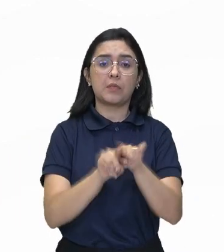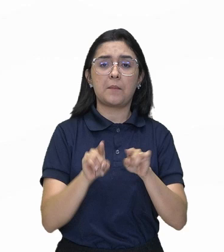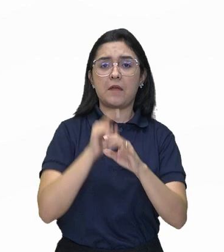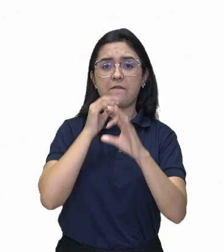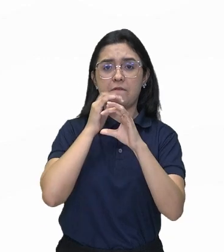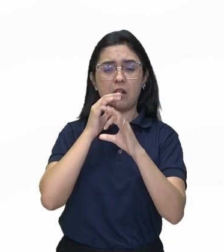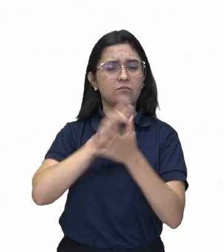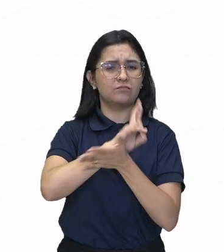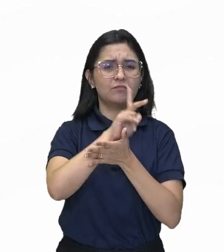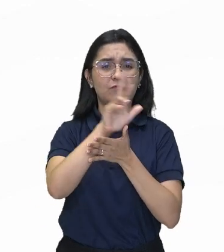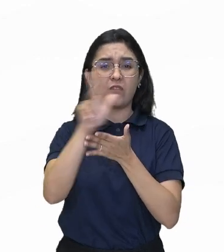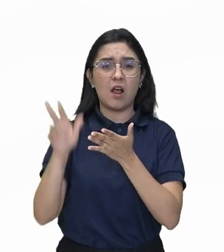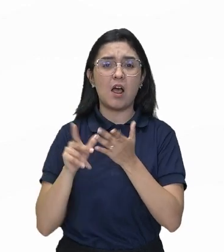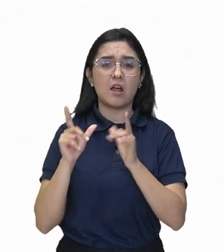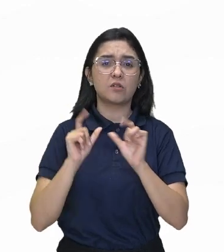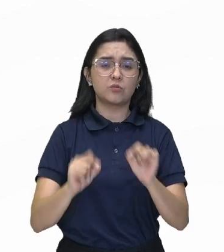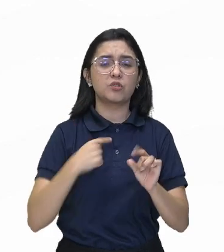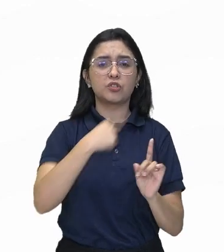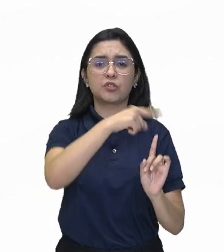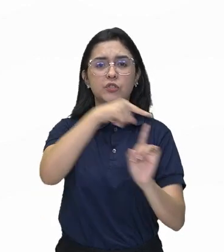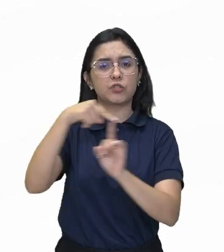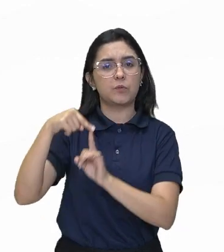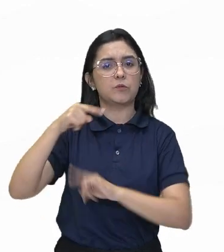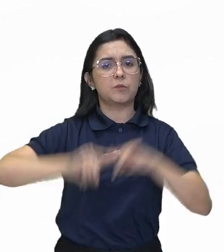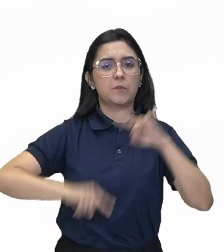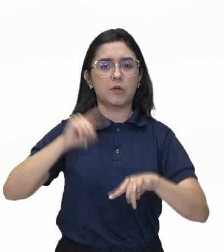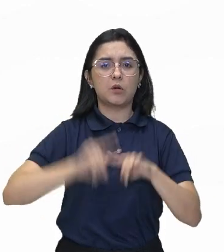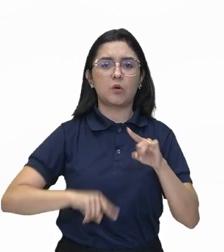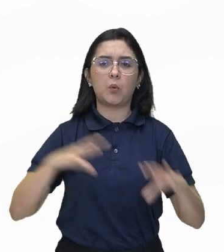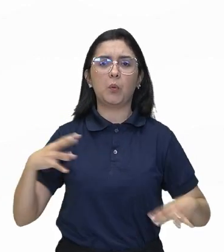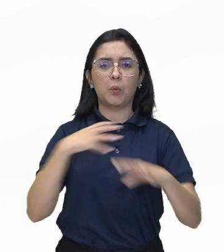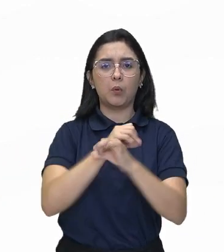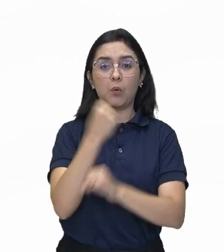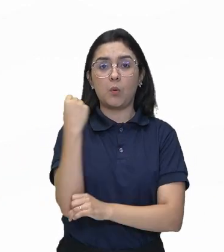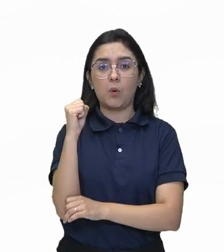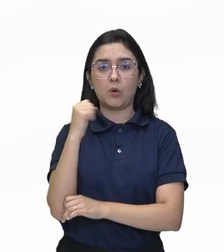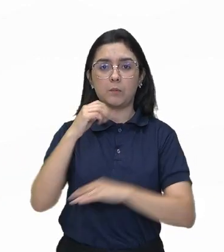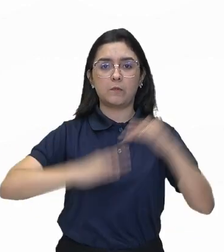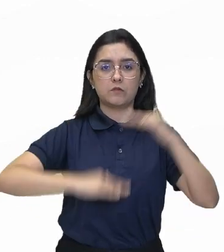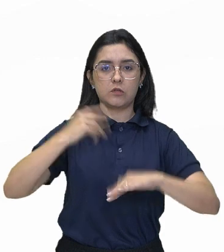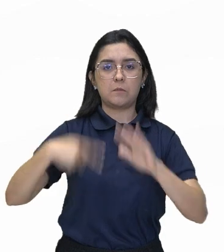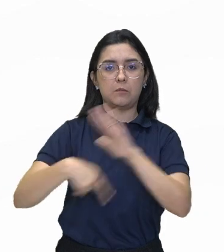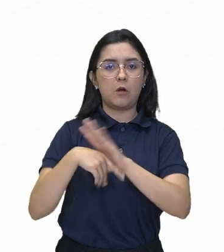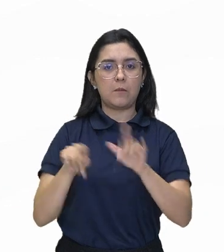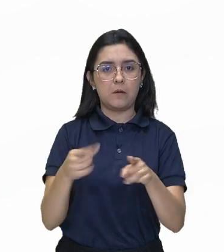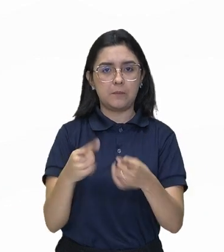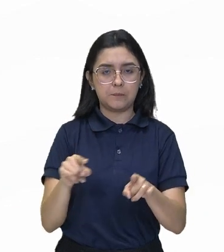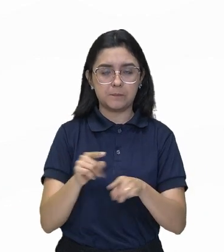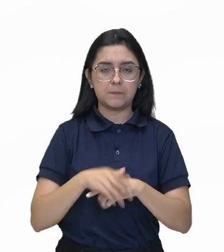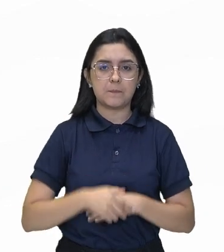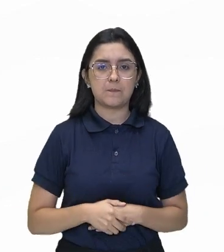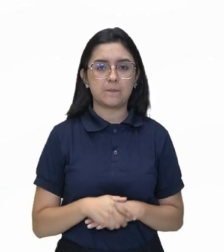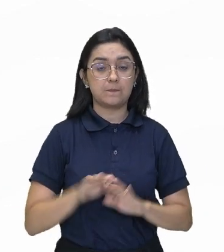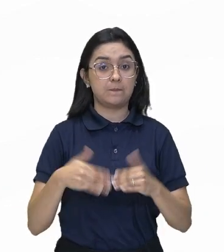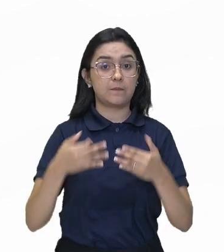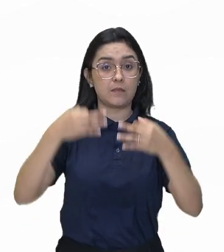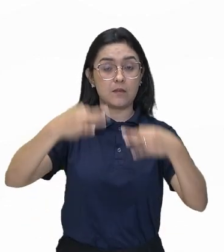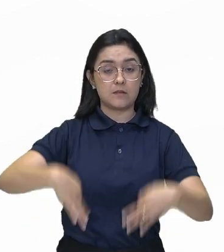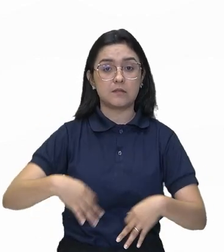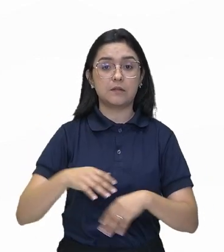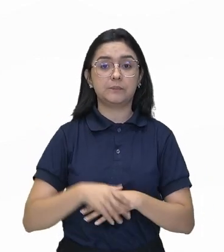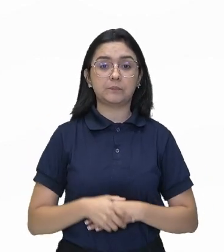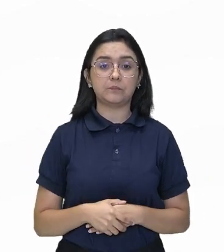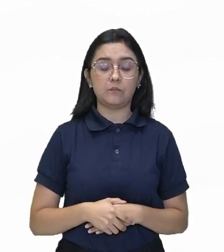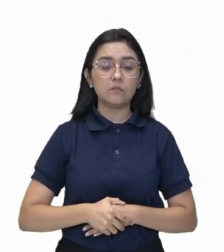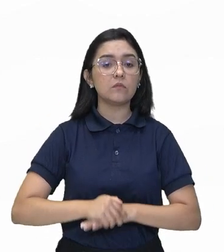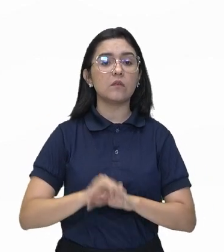flauta e uma seção de cordas com 8 instrumentistas, certo? Esse aí era da Band, né?